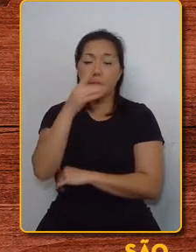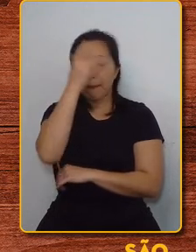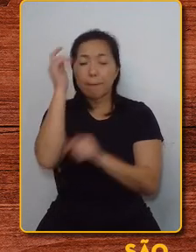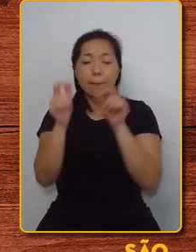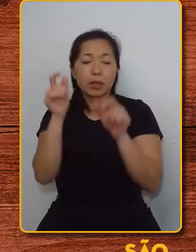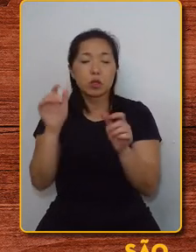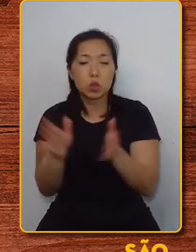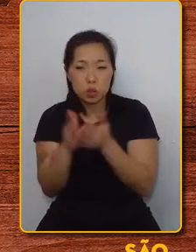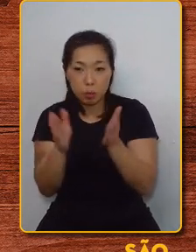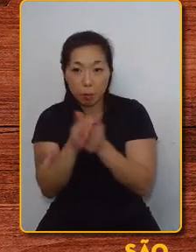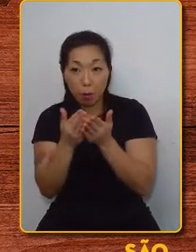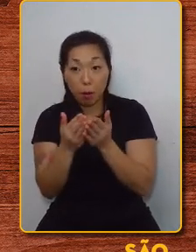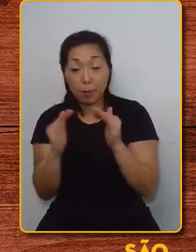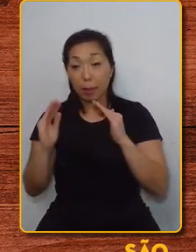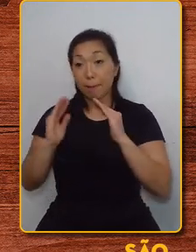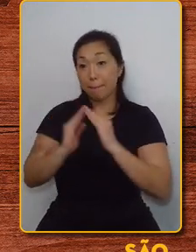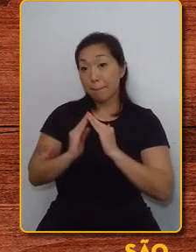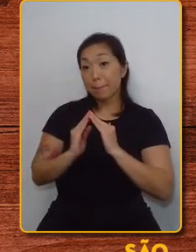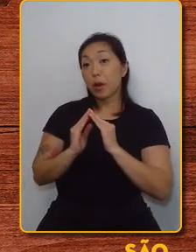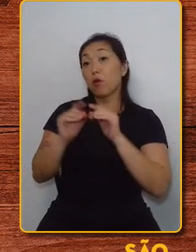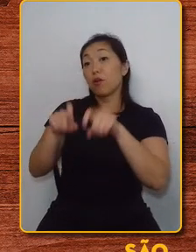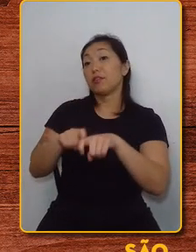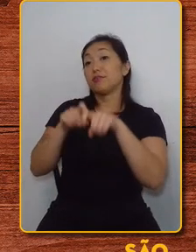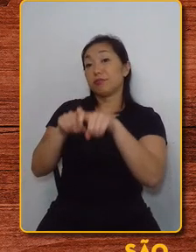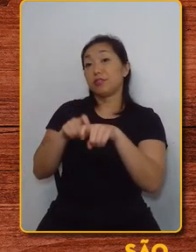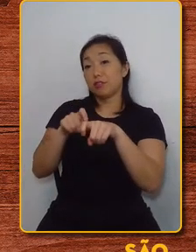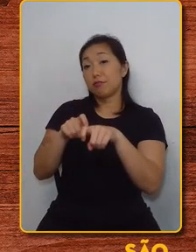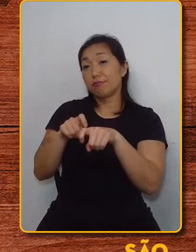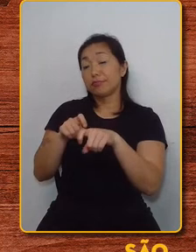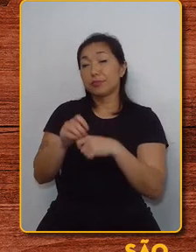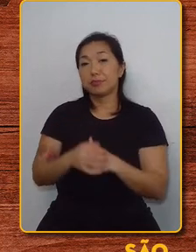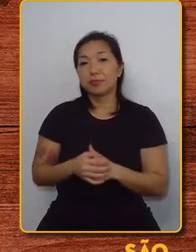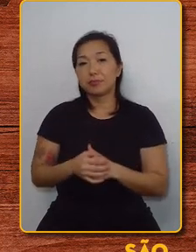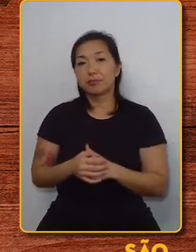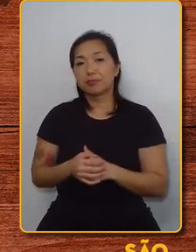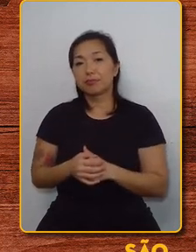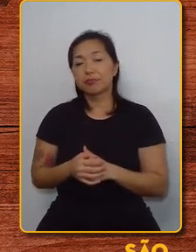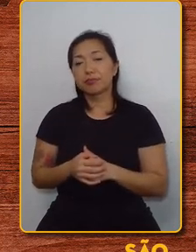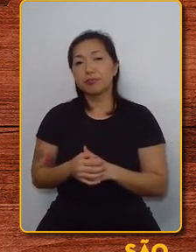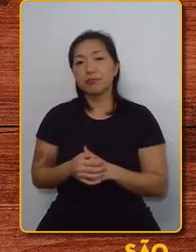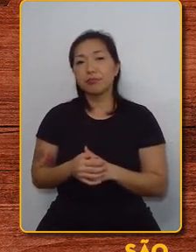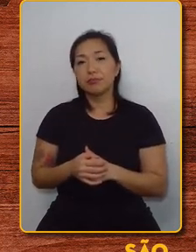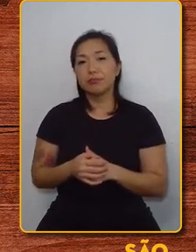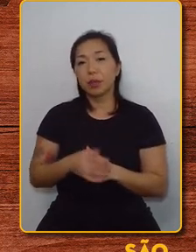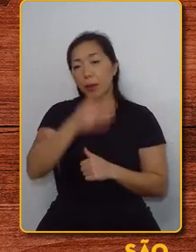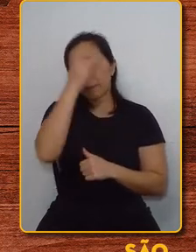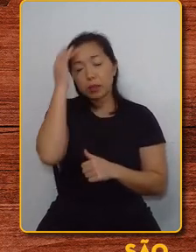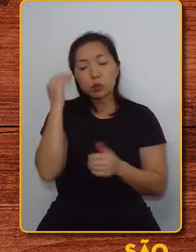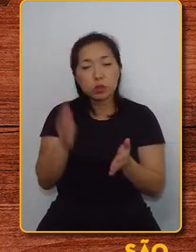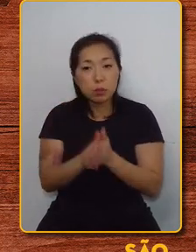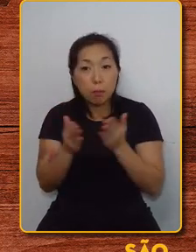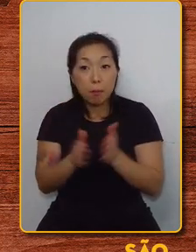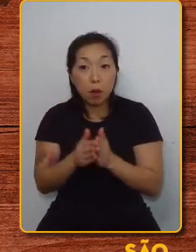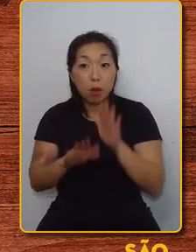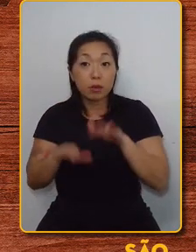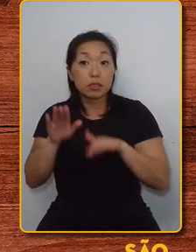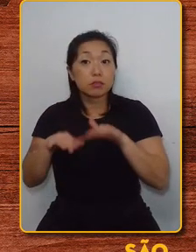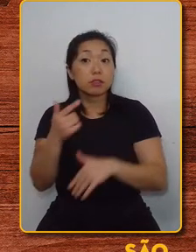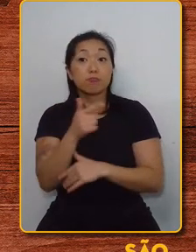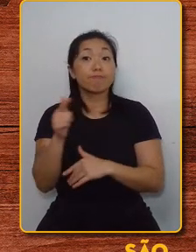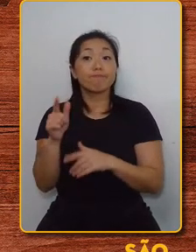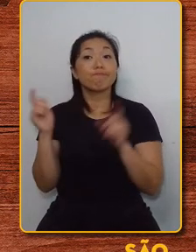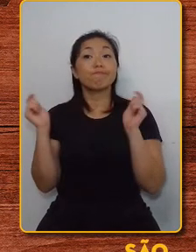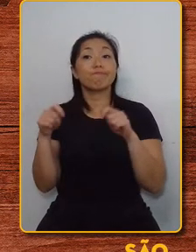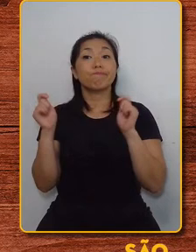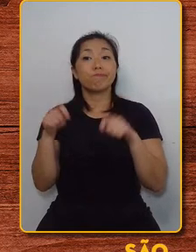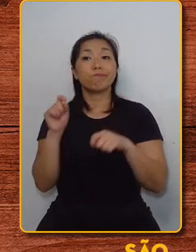Né? Aqueles pequenos pobres, que não têm nem capacidade de produzir